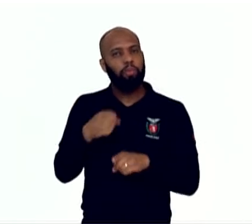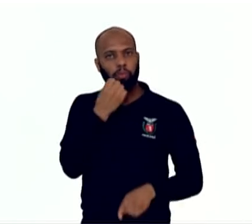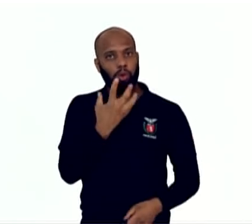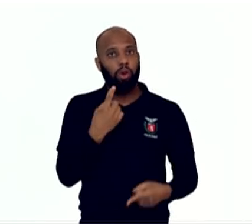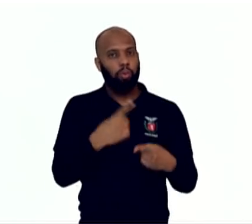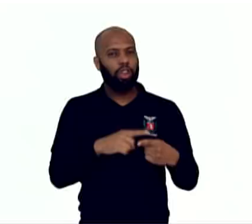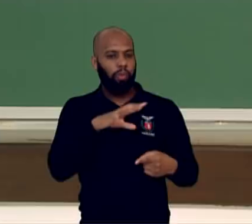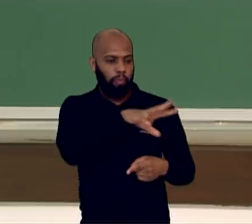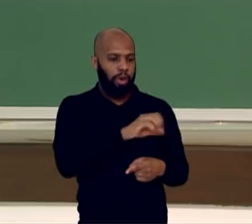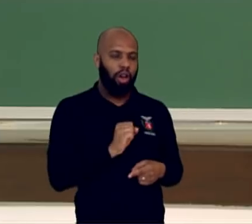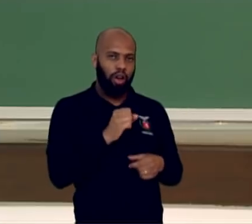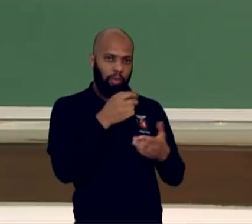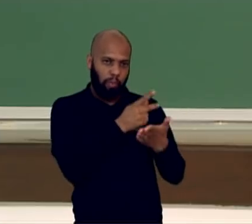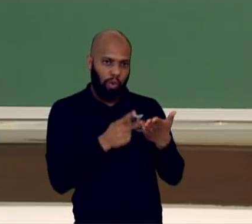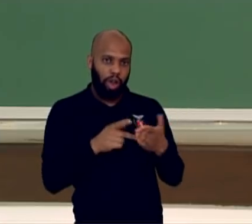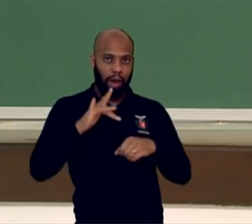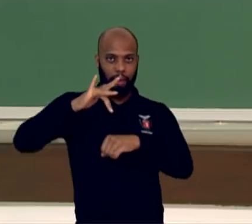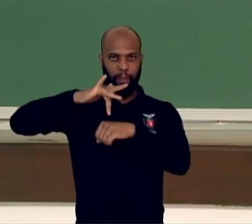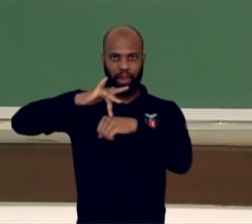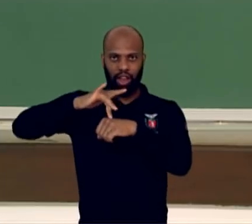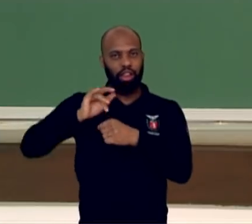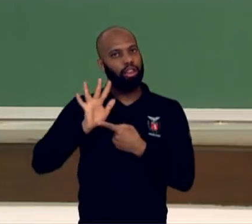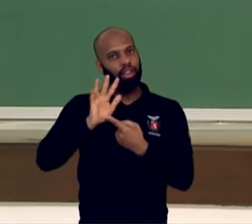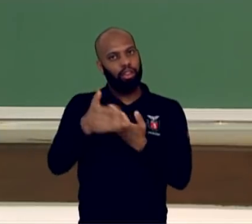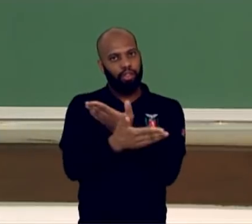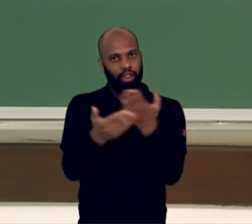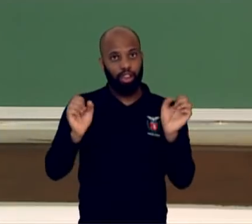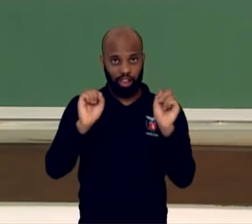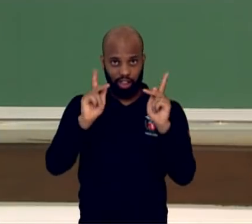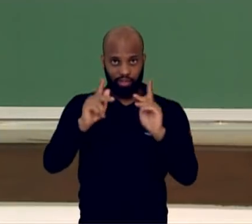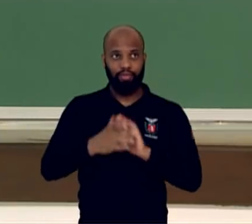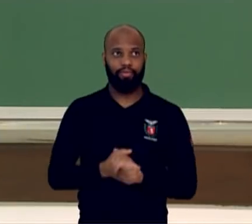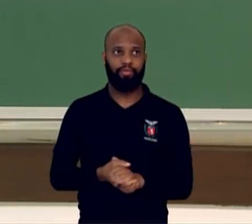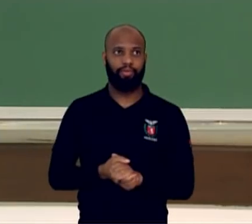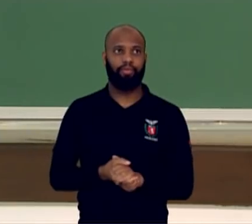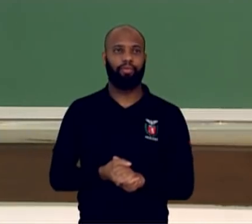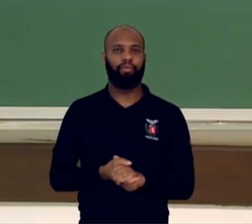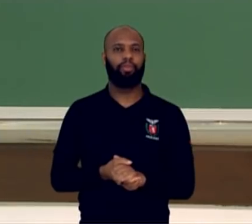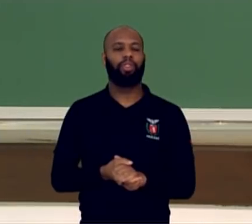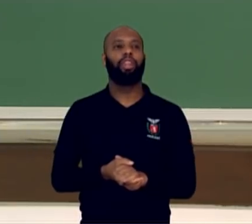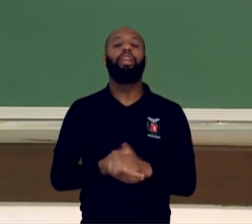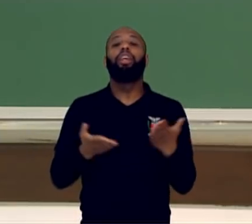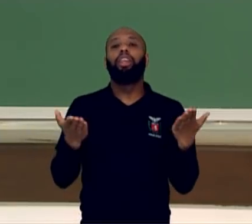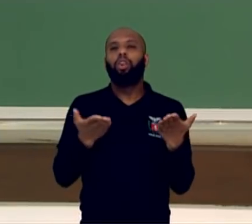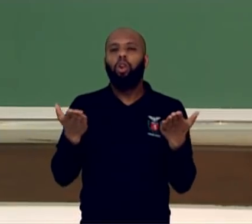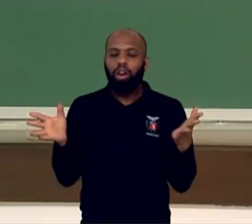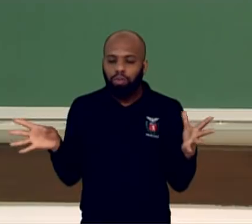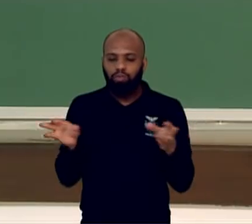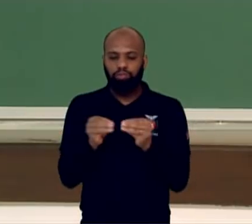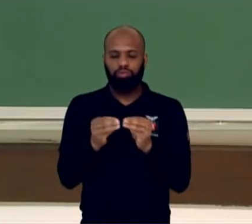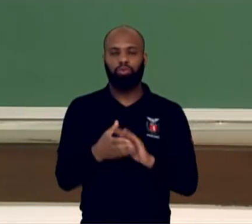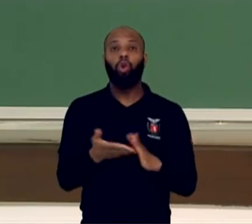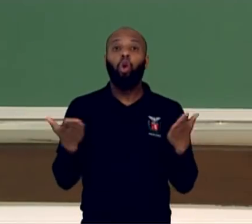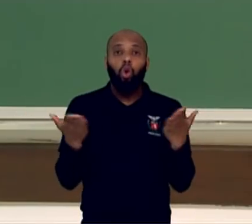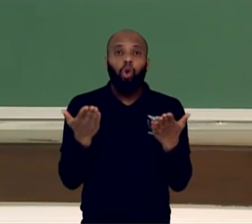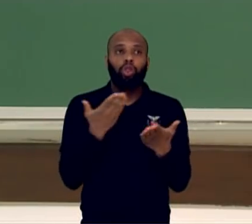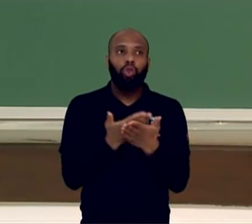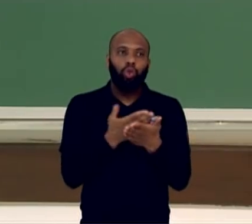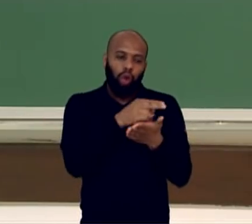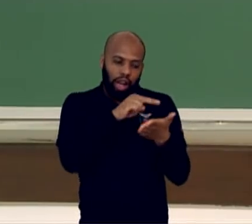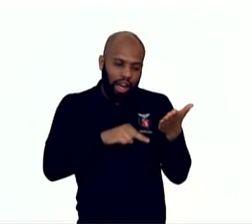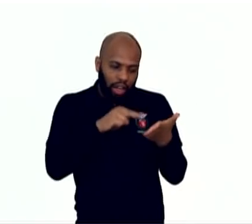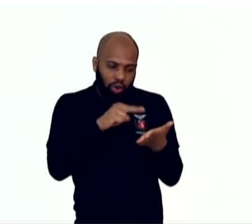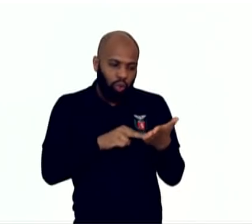o poema Bailarina, para mostrar para vocês. Tudo bem? E aí, nessa aula nós trabalhamos a leitura